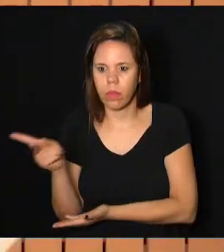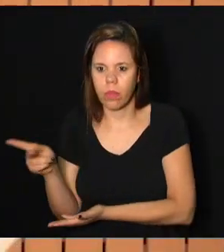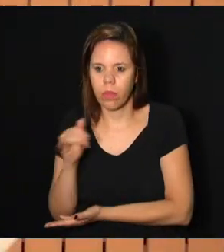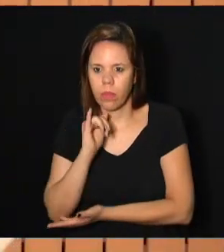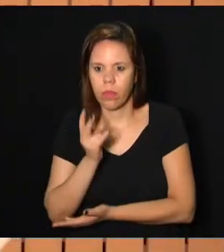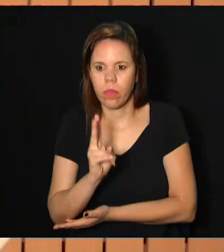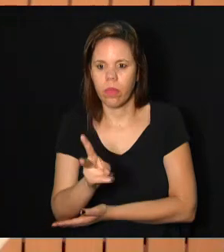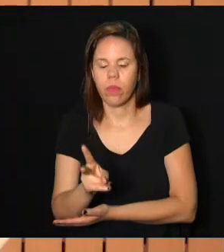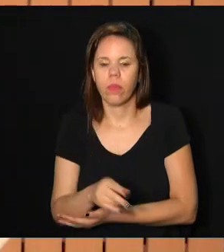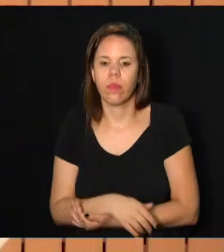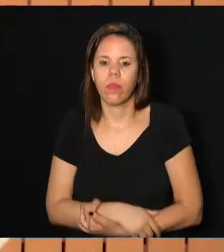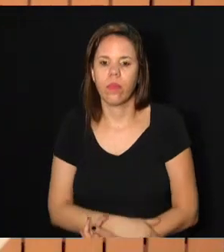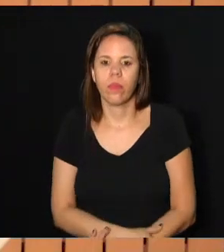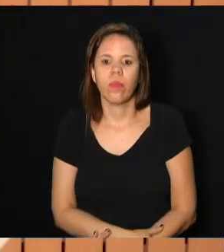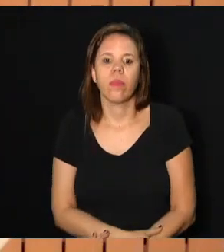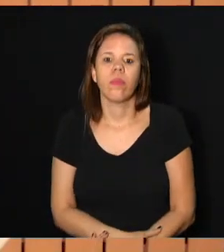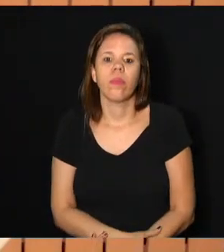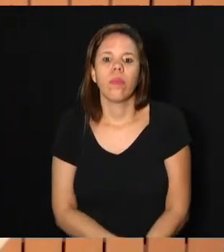ele dar continuidade.